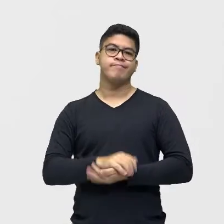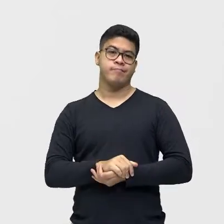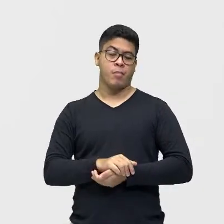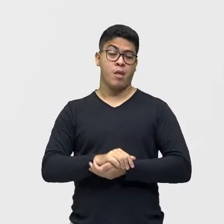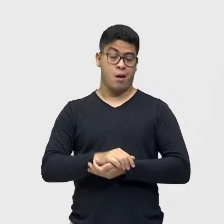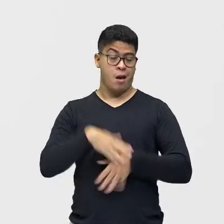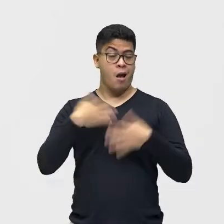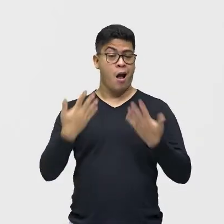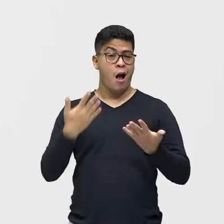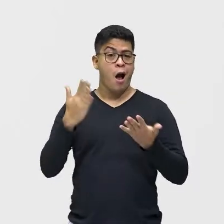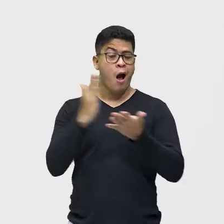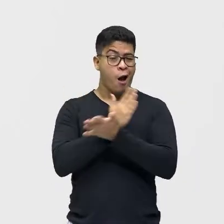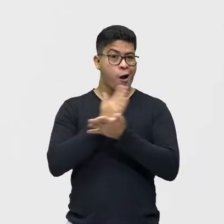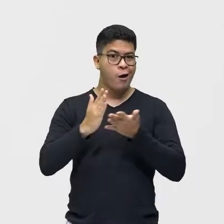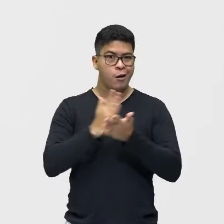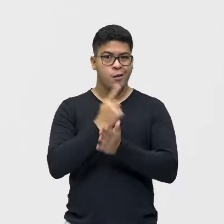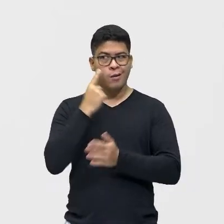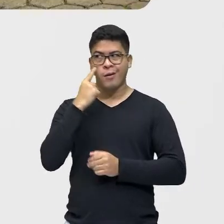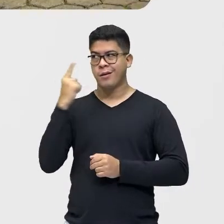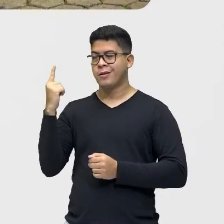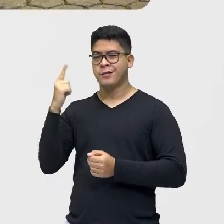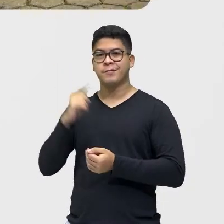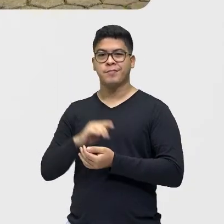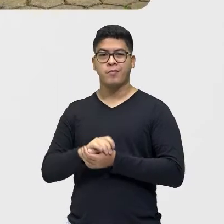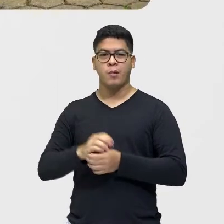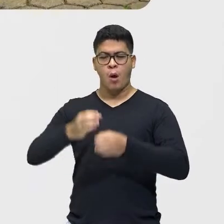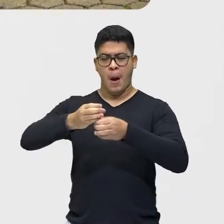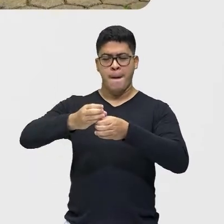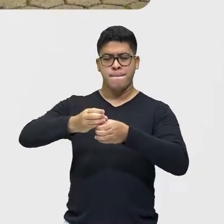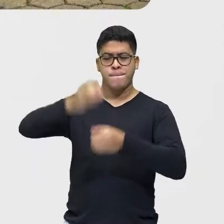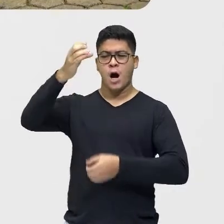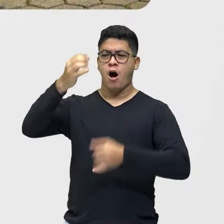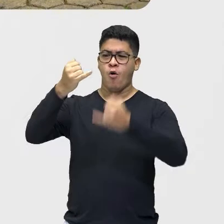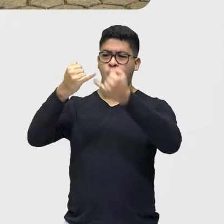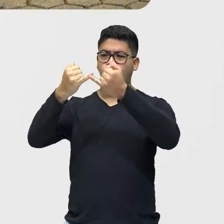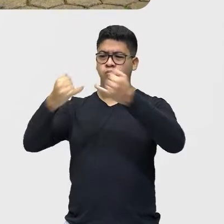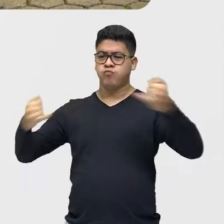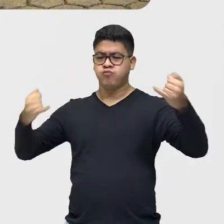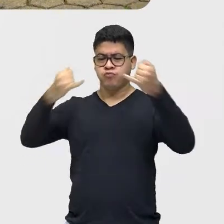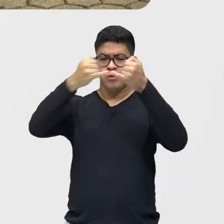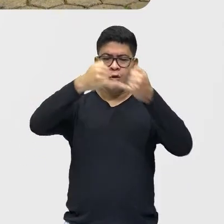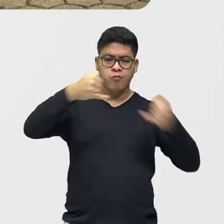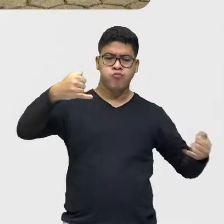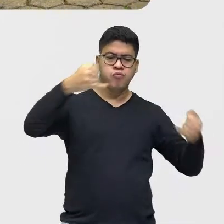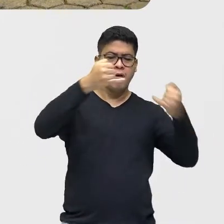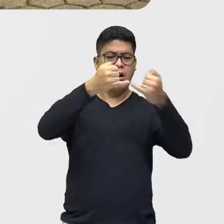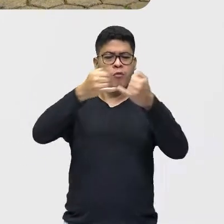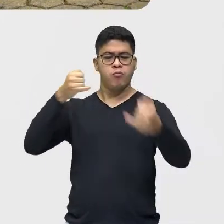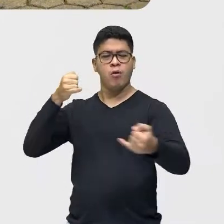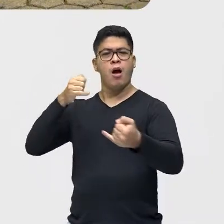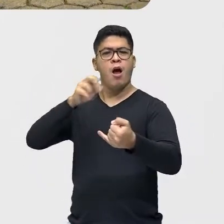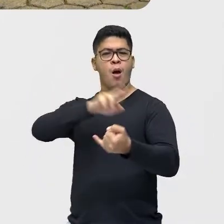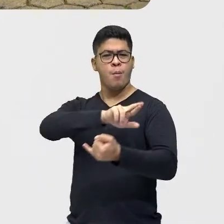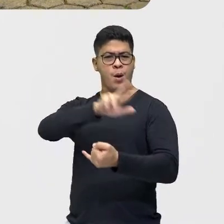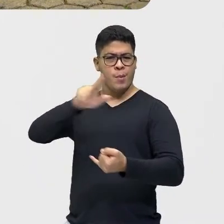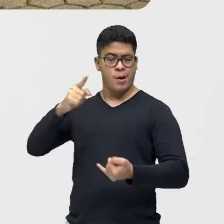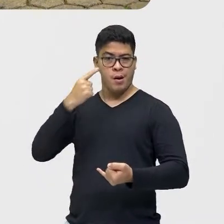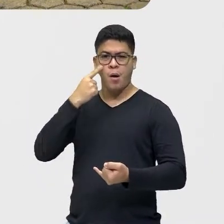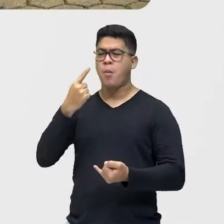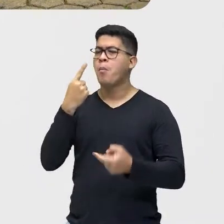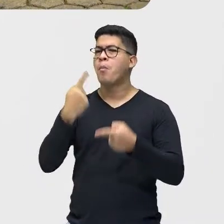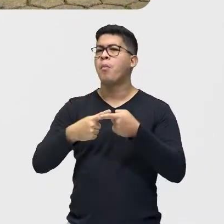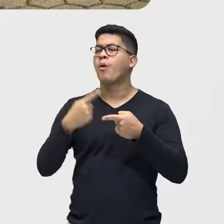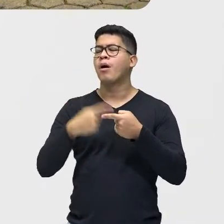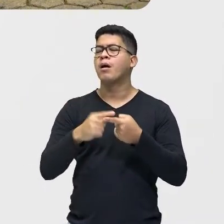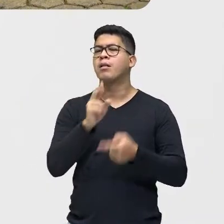diversidades culturais é a dança chamada pau de fitas, que vocês vão já entender por que recebe esse nome. Então, nessa dança, a